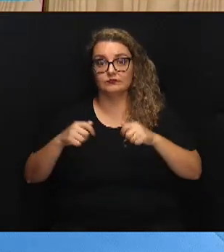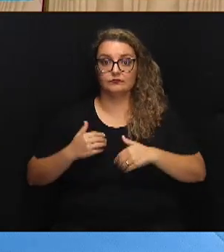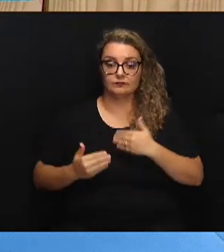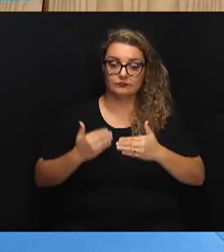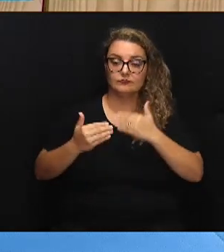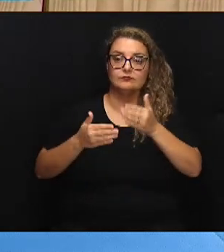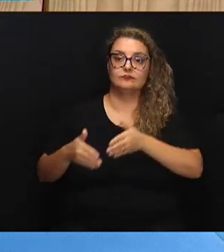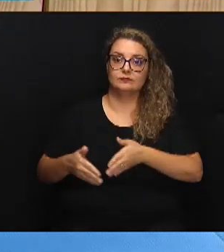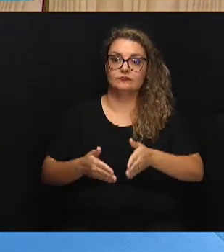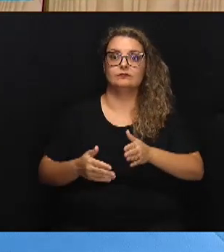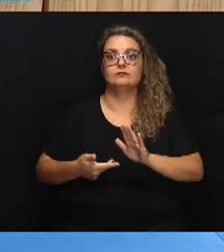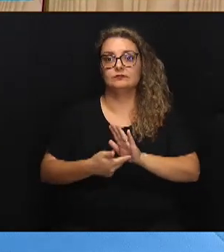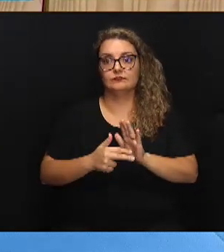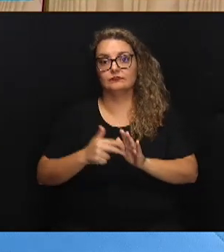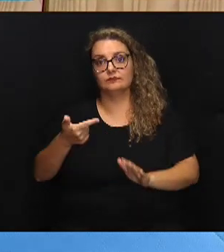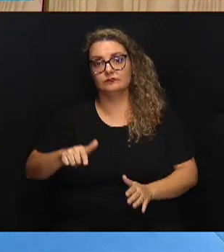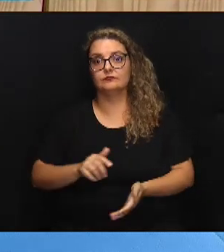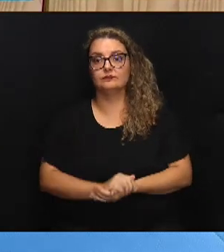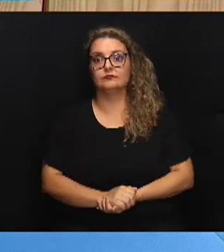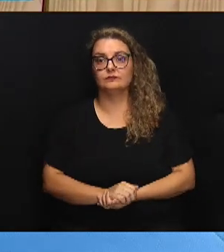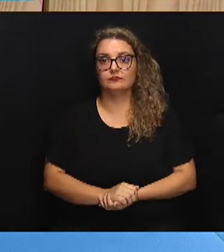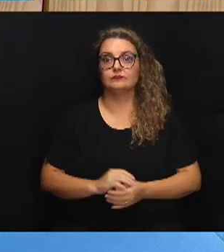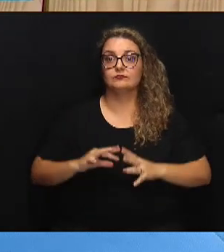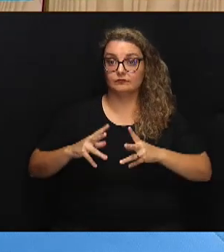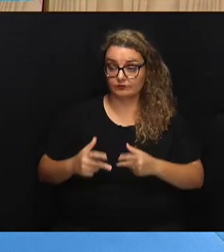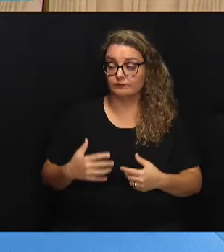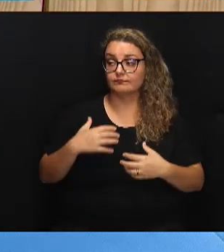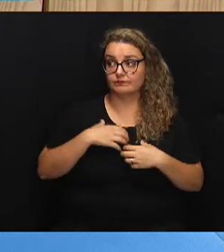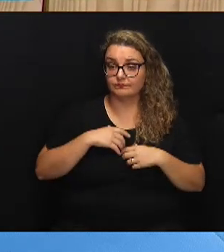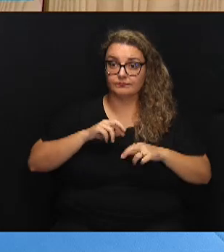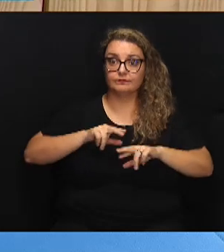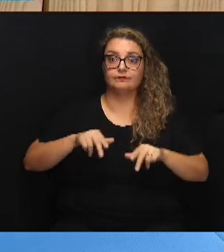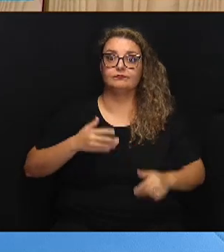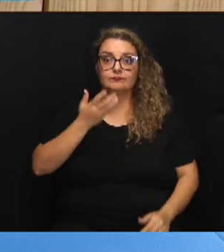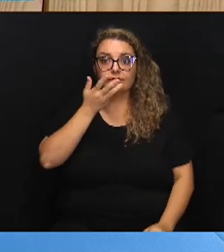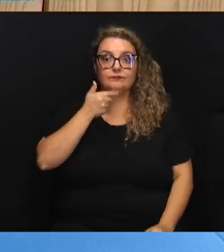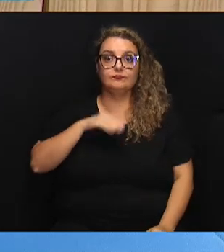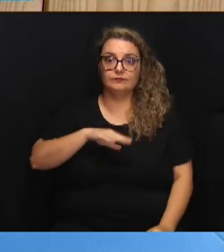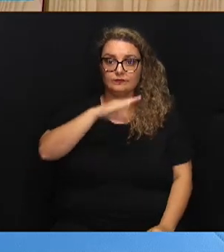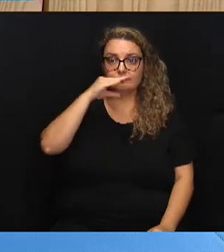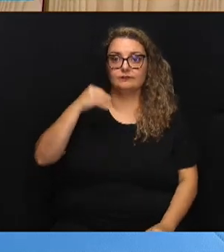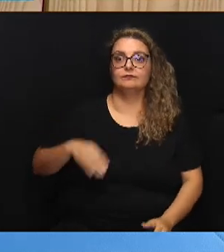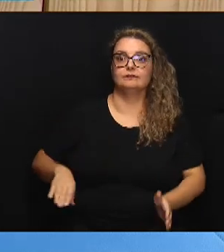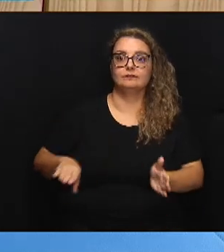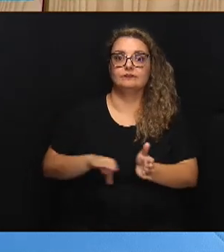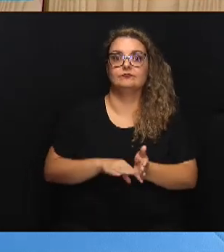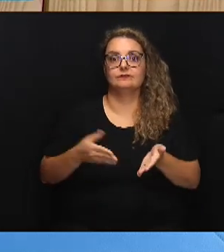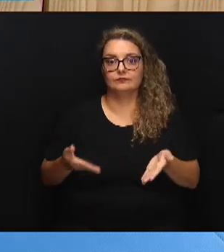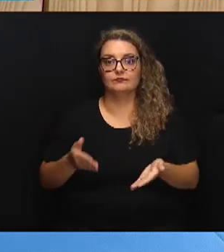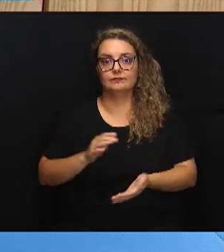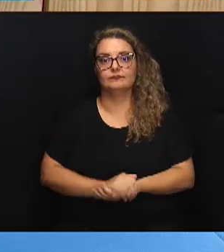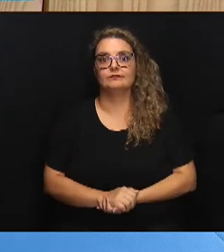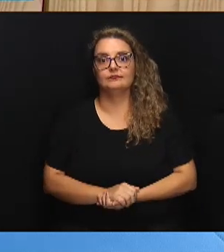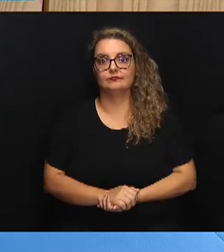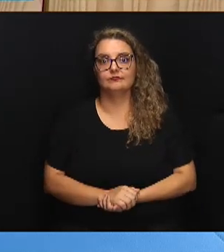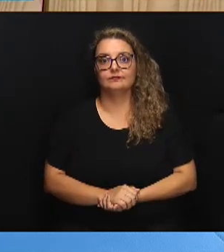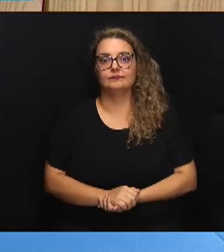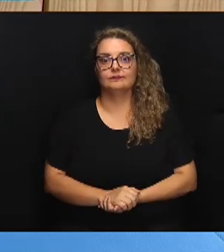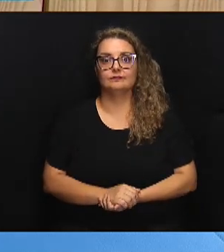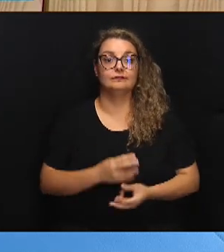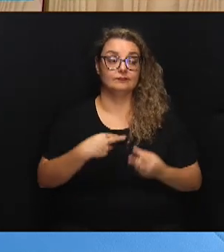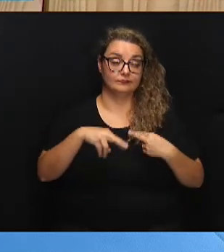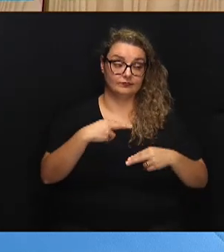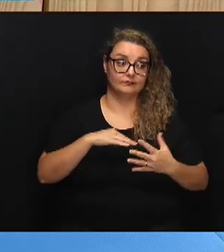e ressignificar todos esses sentimentos que as crianças e adolescentes chegam até aqui. E com relação